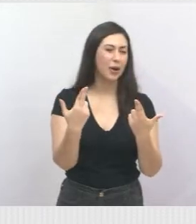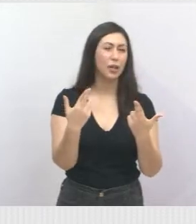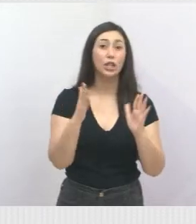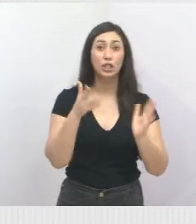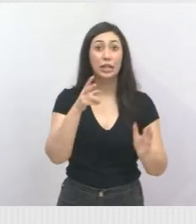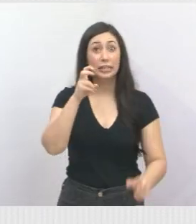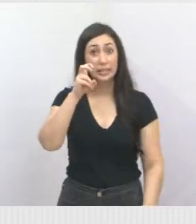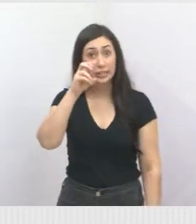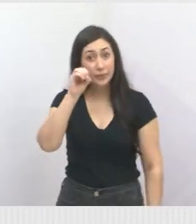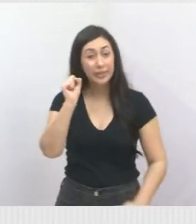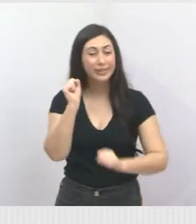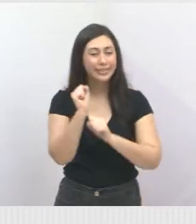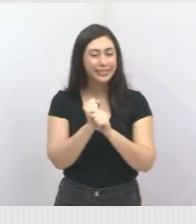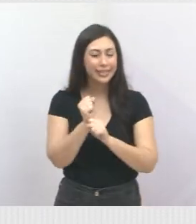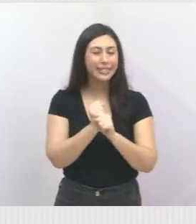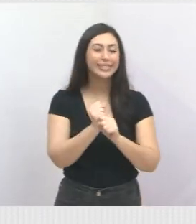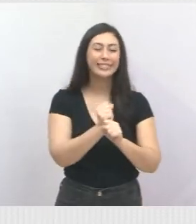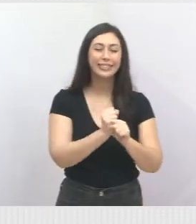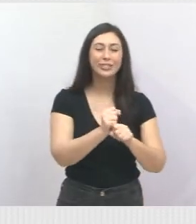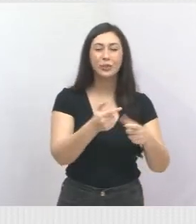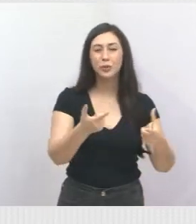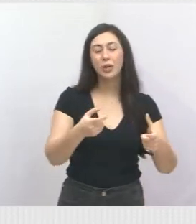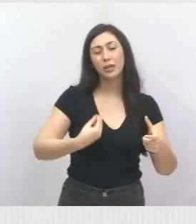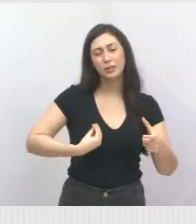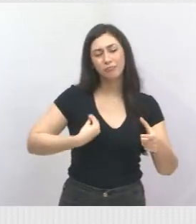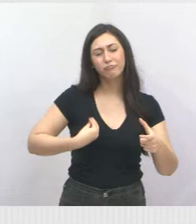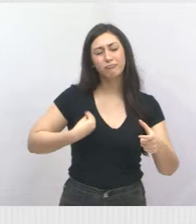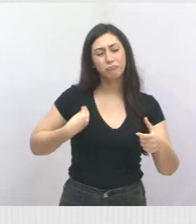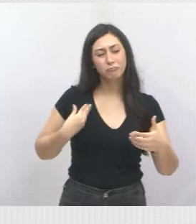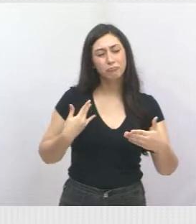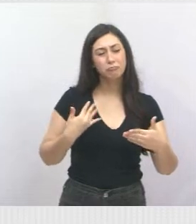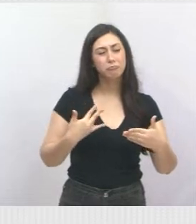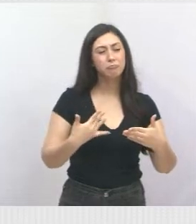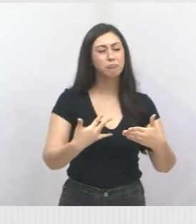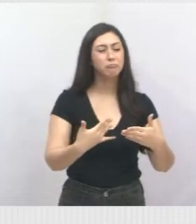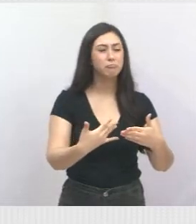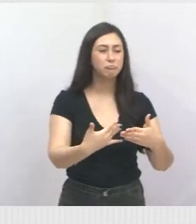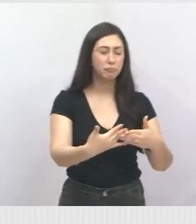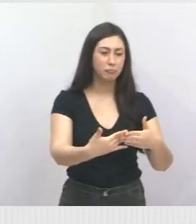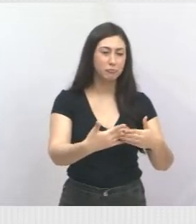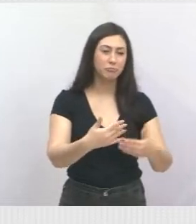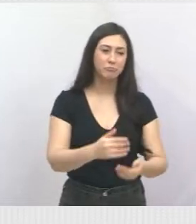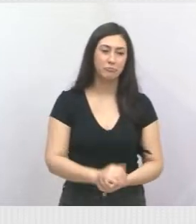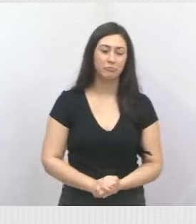de 50 anos, onde ele viveu boa parte da vida dele.